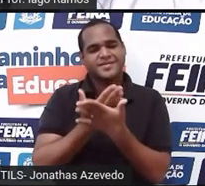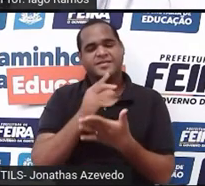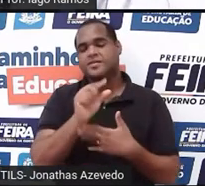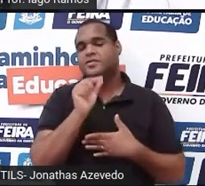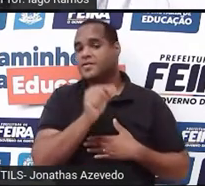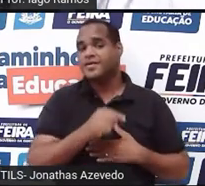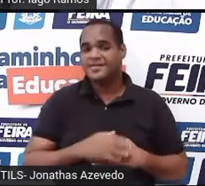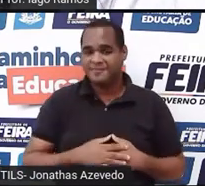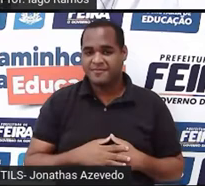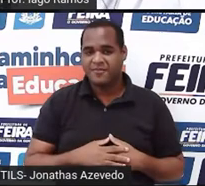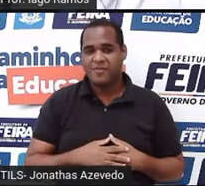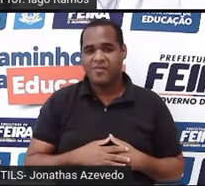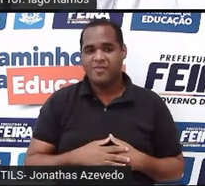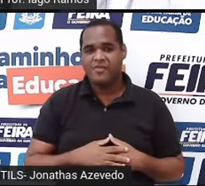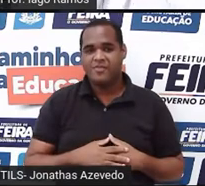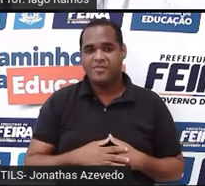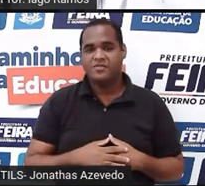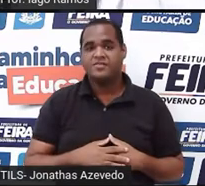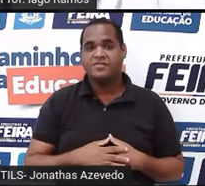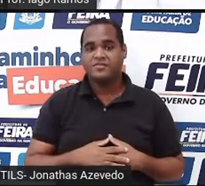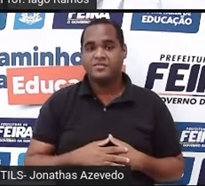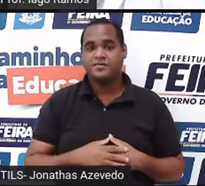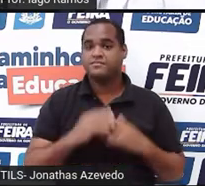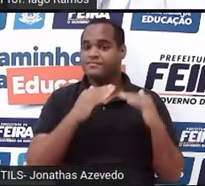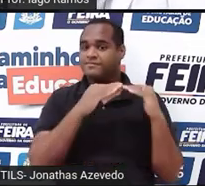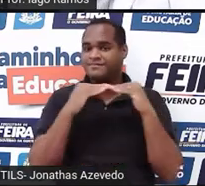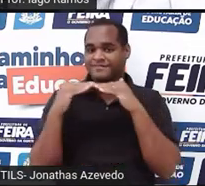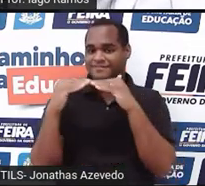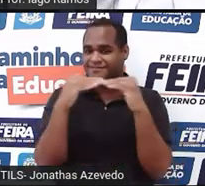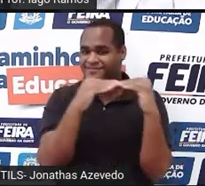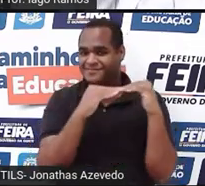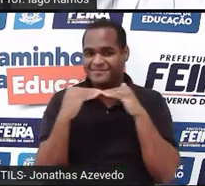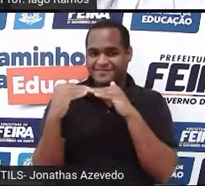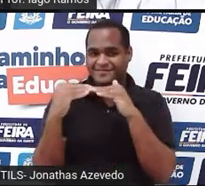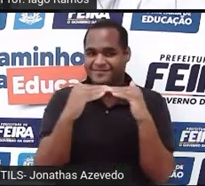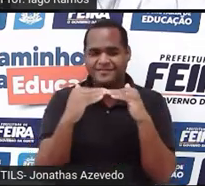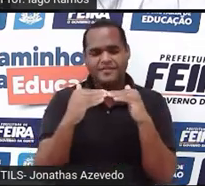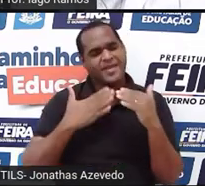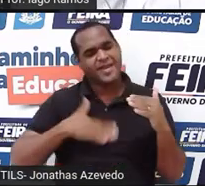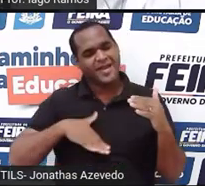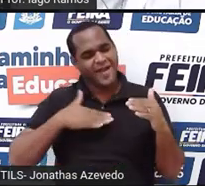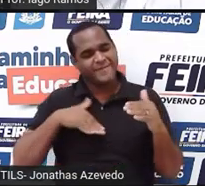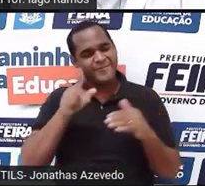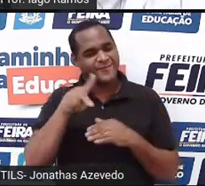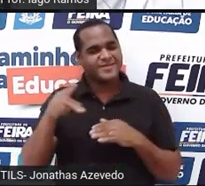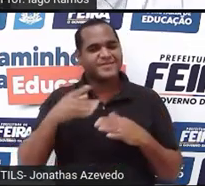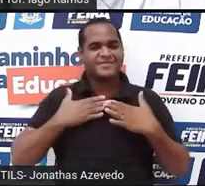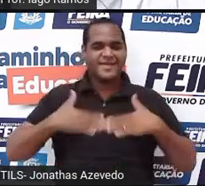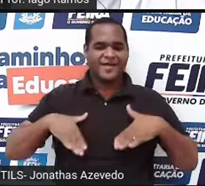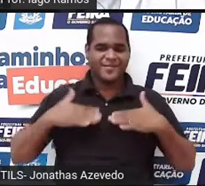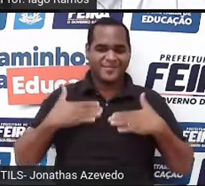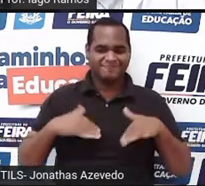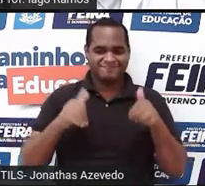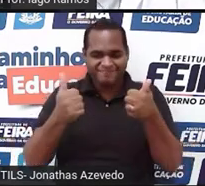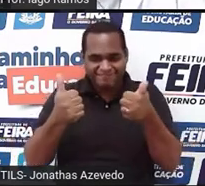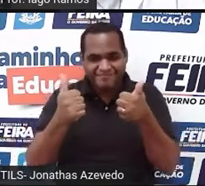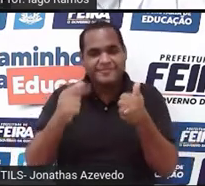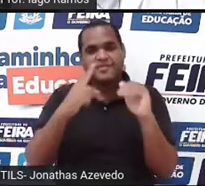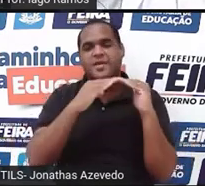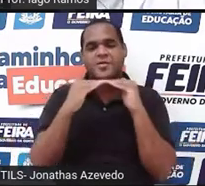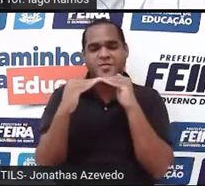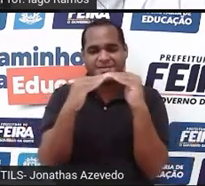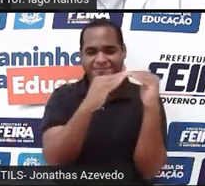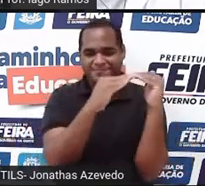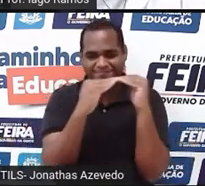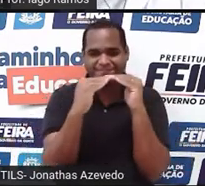o um grande proporcionalidade calma professor é isso que a gente vai estudar